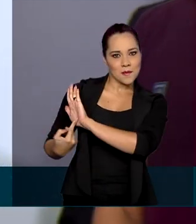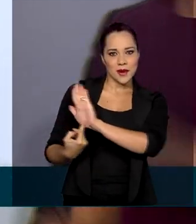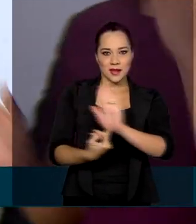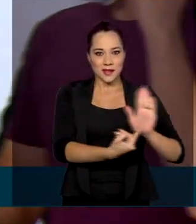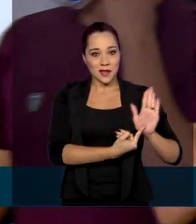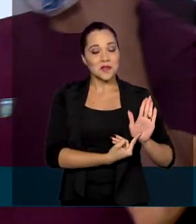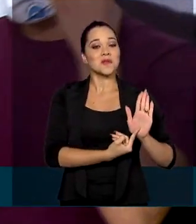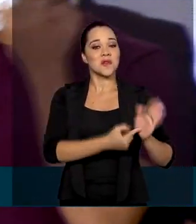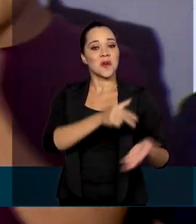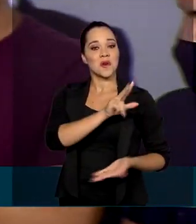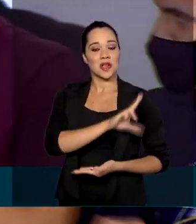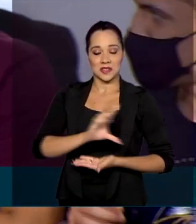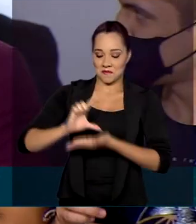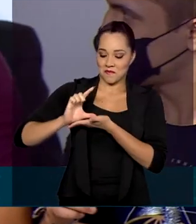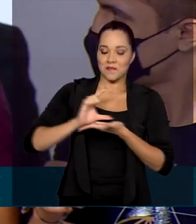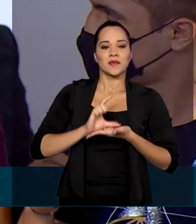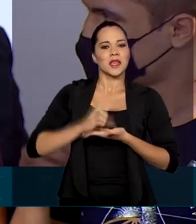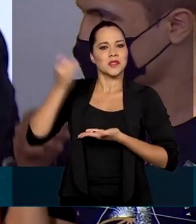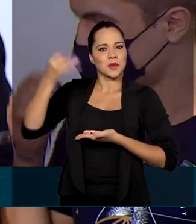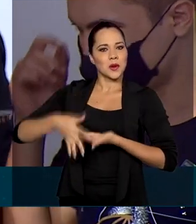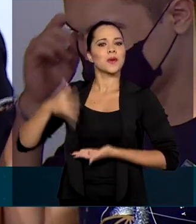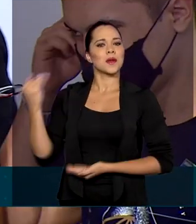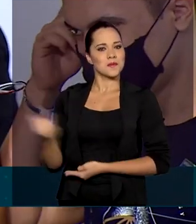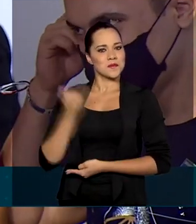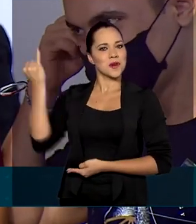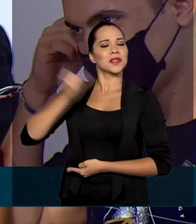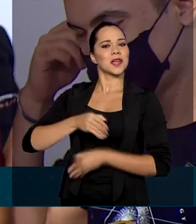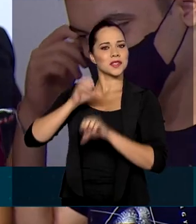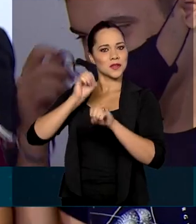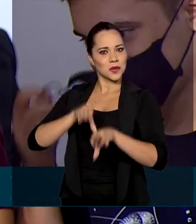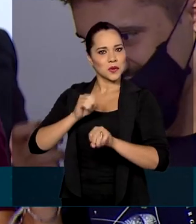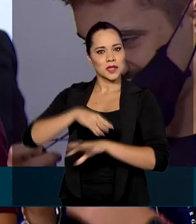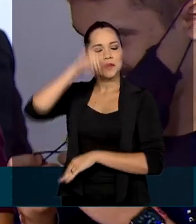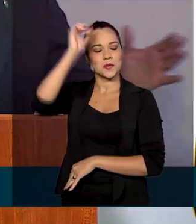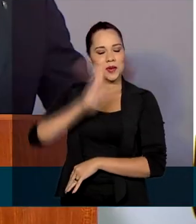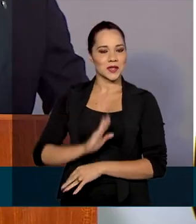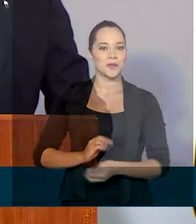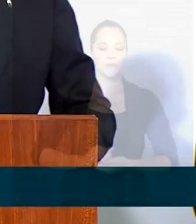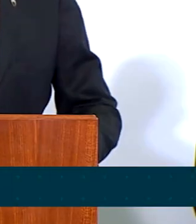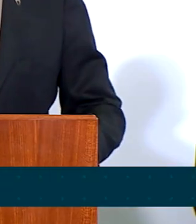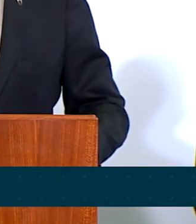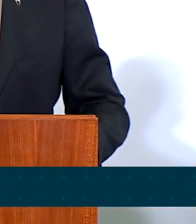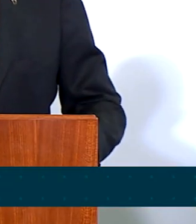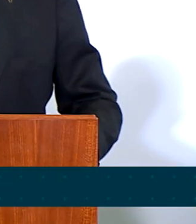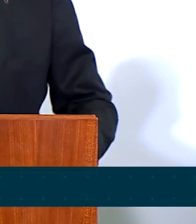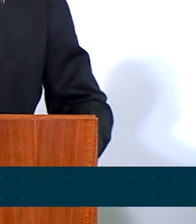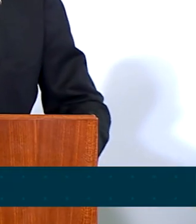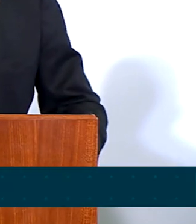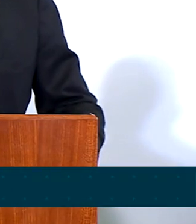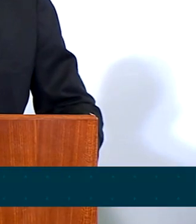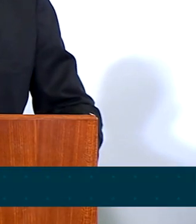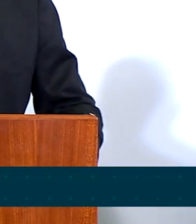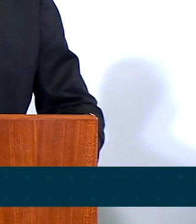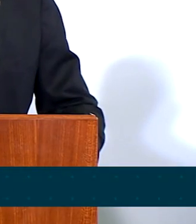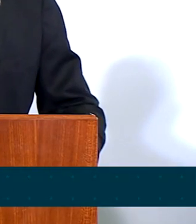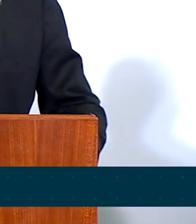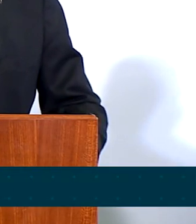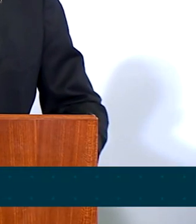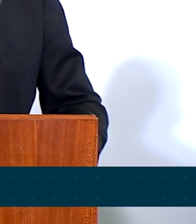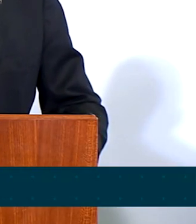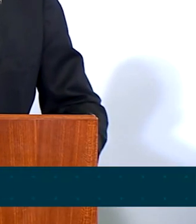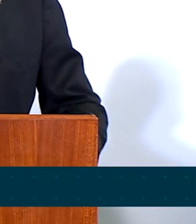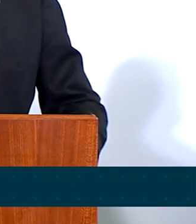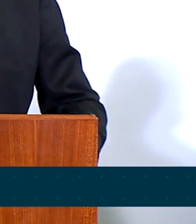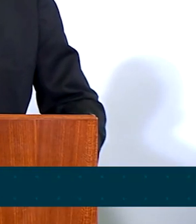os estudantes medalhistas e falou sobre a importância da educação para o país. Vocês aqui são motivo de orgulho e satisfação para nós.